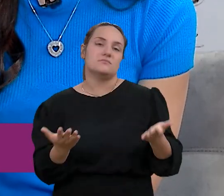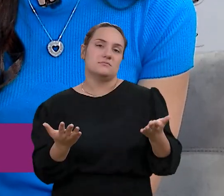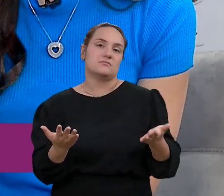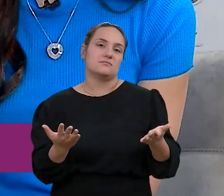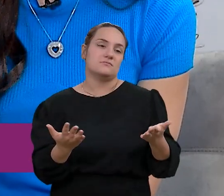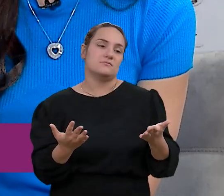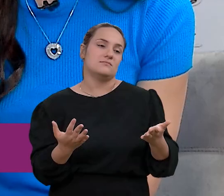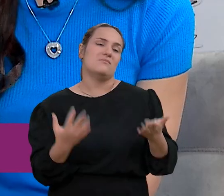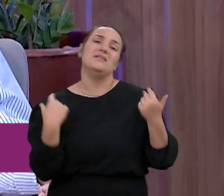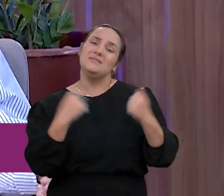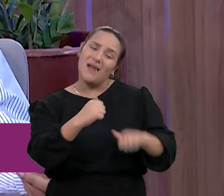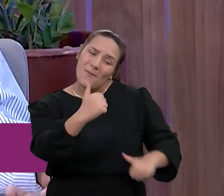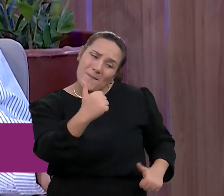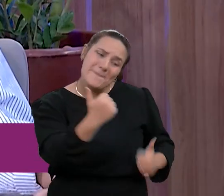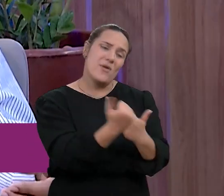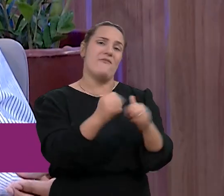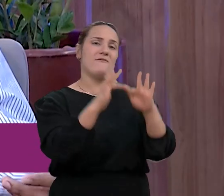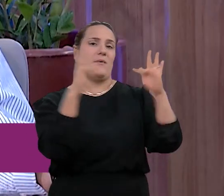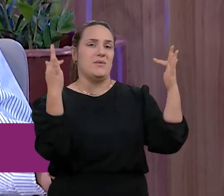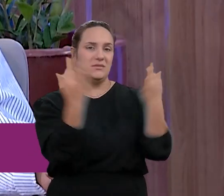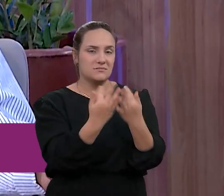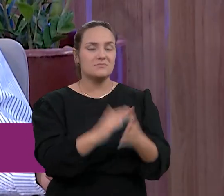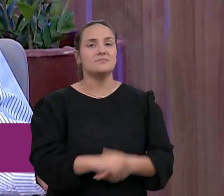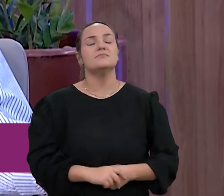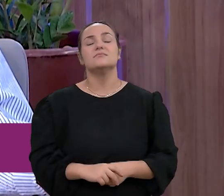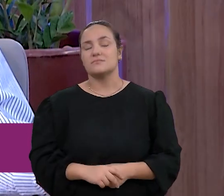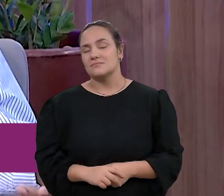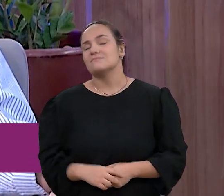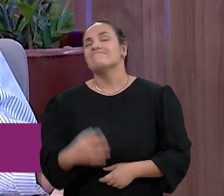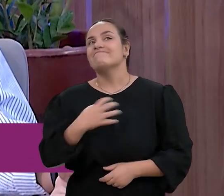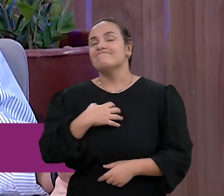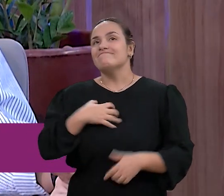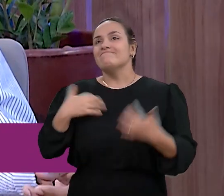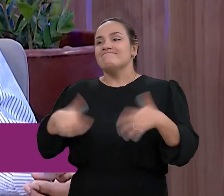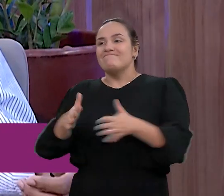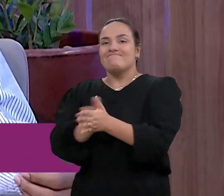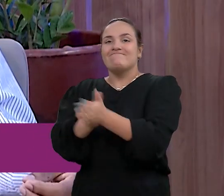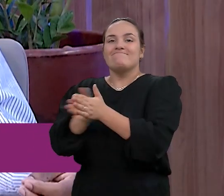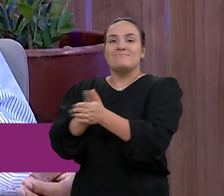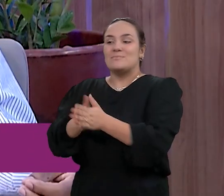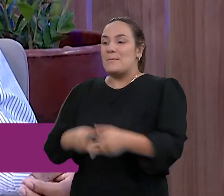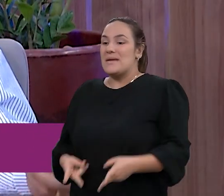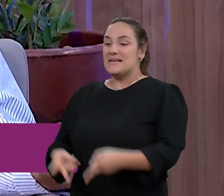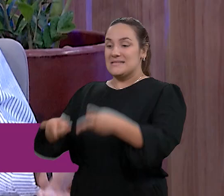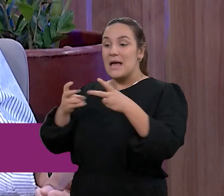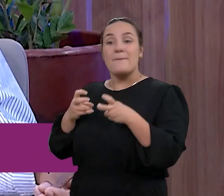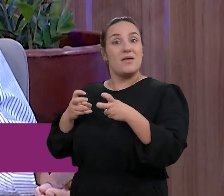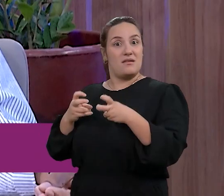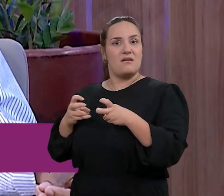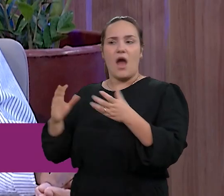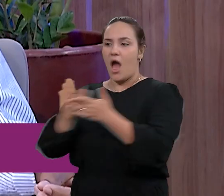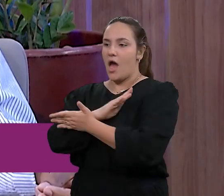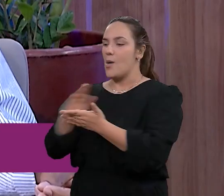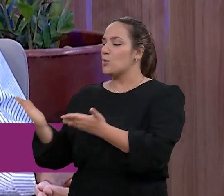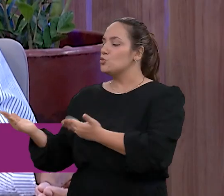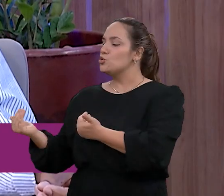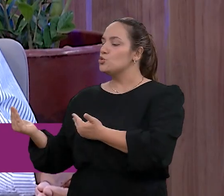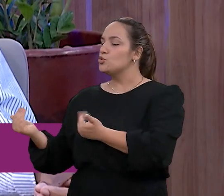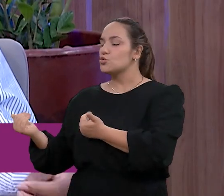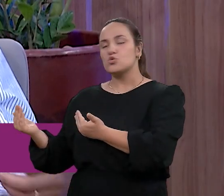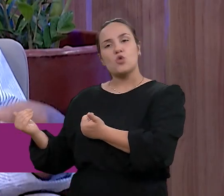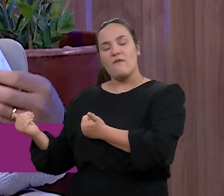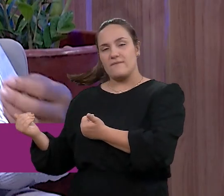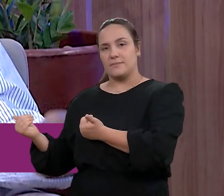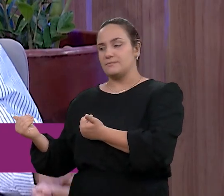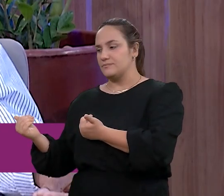de apoiá-las né então tem sido muito animador como você disse perceber inclusive de adolescentes movimentos